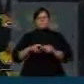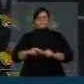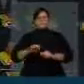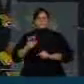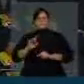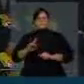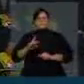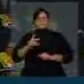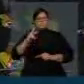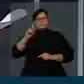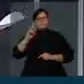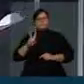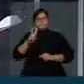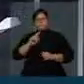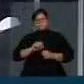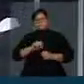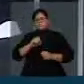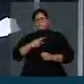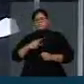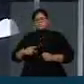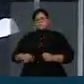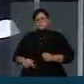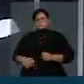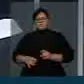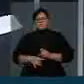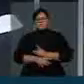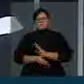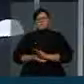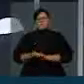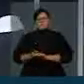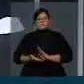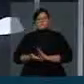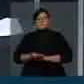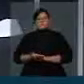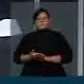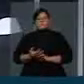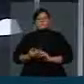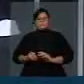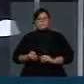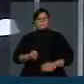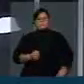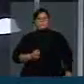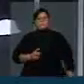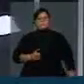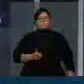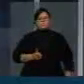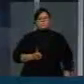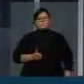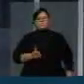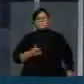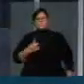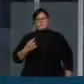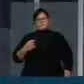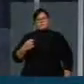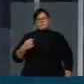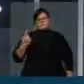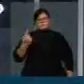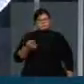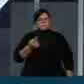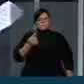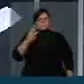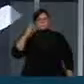PV. E, presidente, para encerrar, parabéns, e que a gente possa, daqui a um mês, na terceira terça-feira